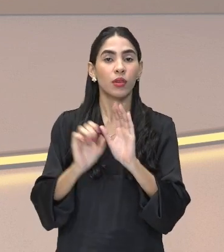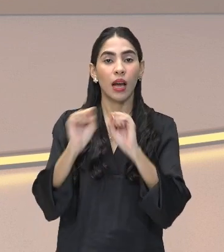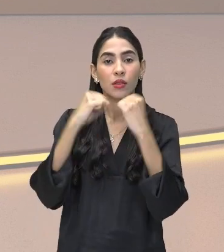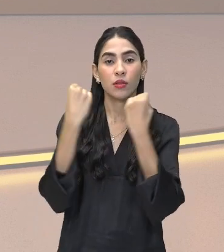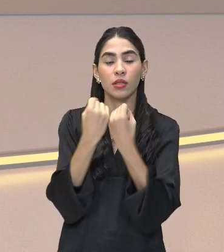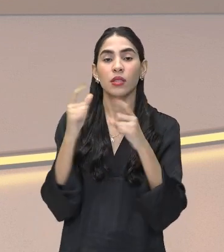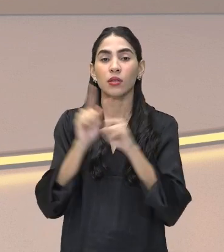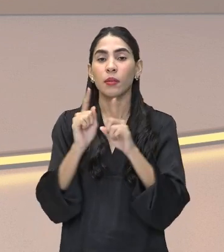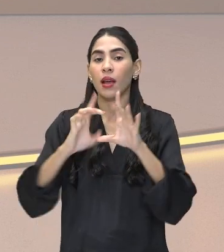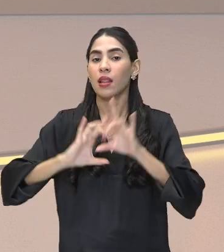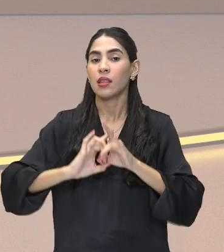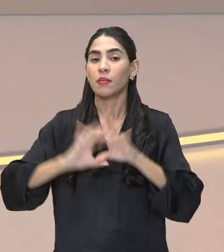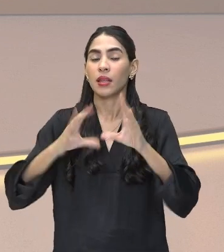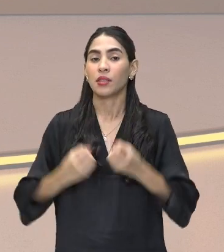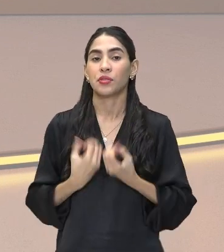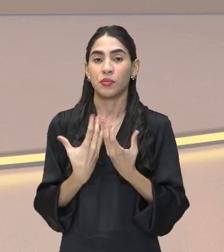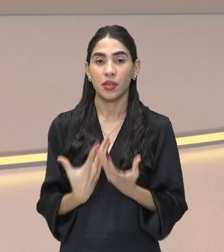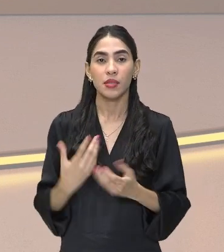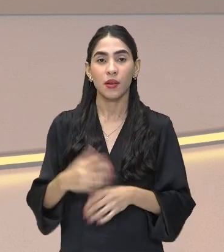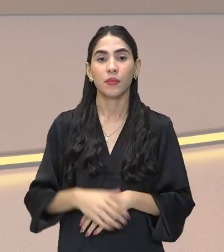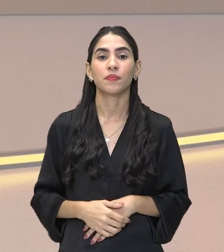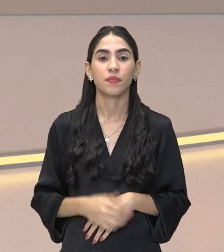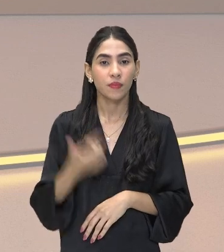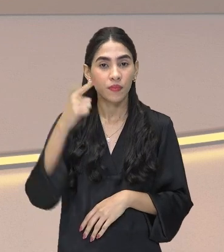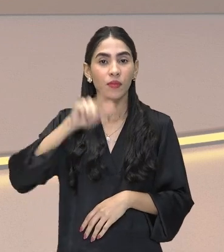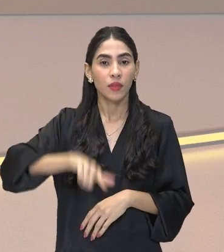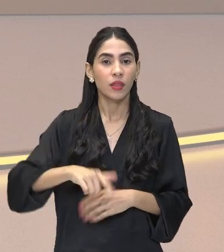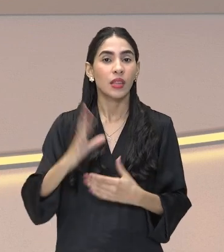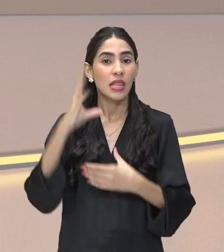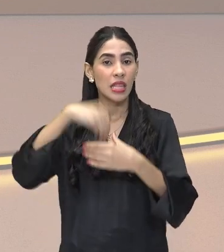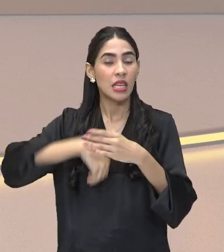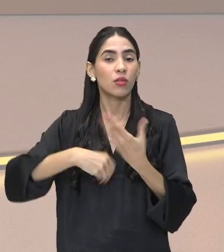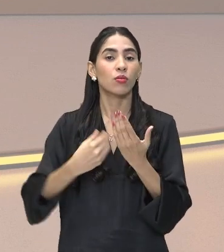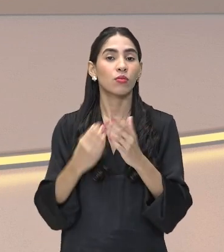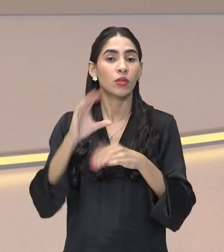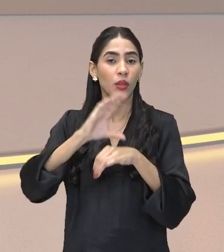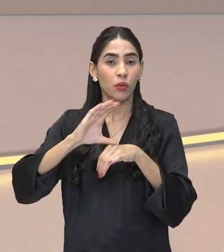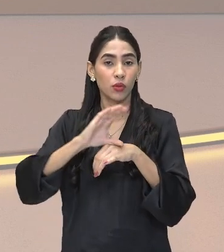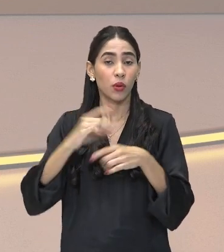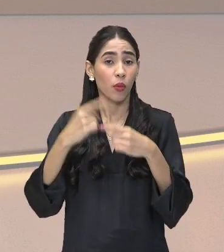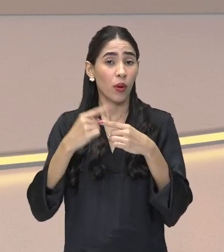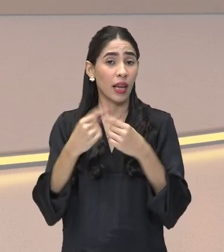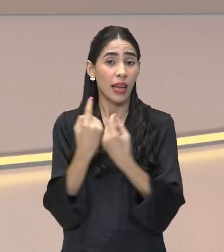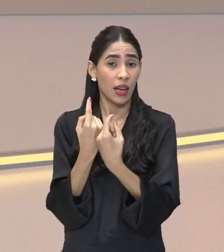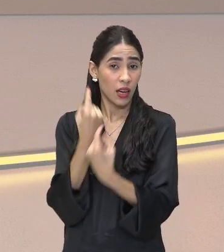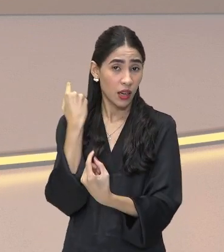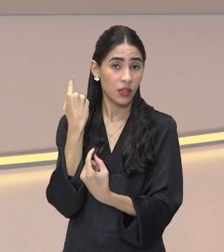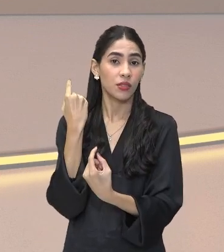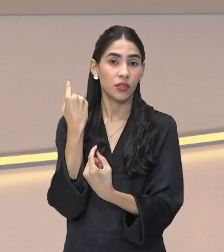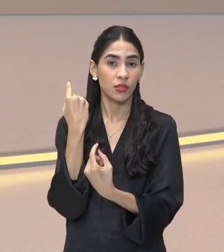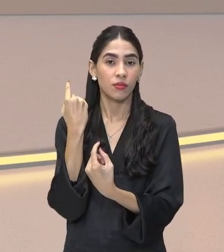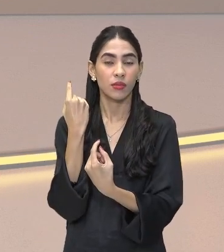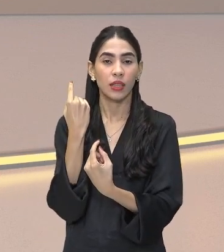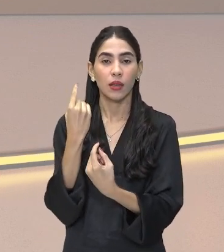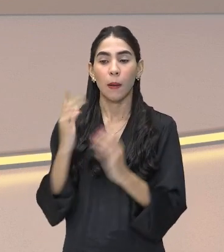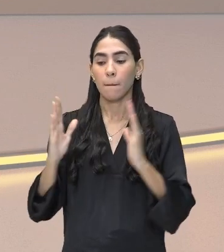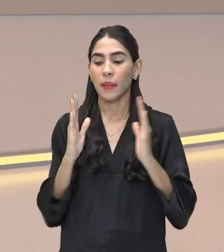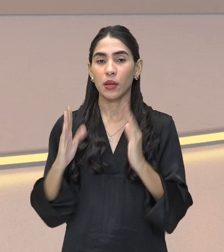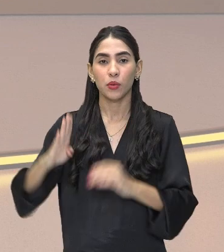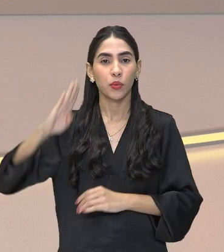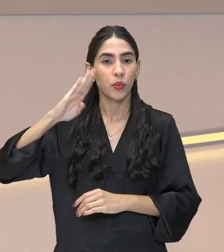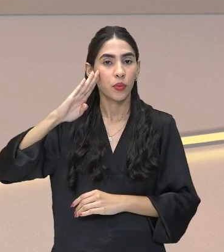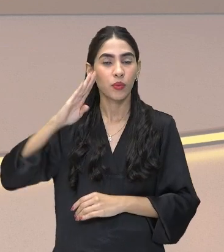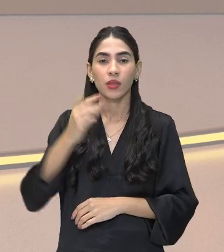e liberdade de expressão. Isso foi garantido na Constituição, porque antes, né, da Constituição, durante a ditadura,